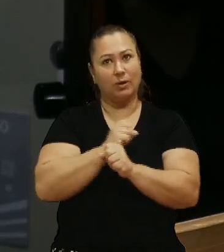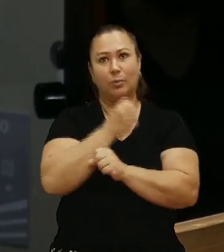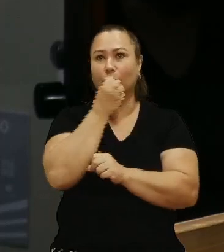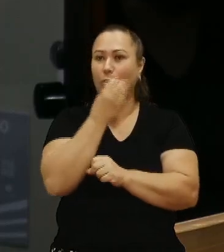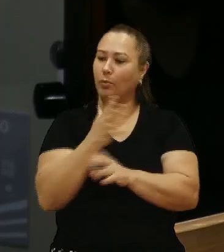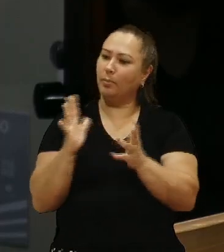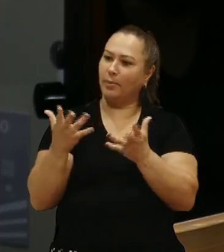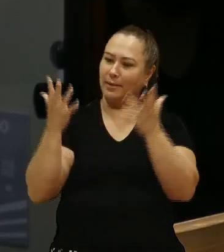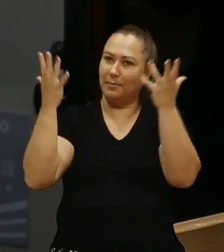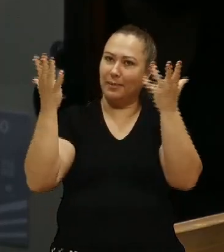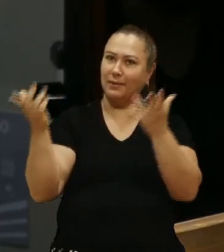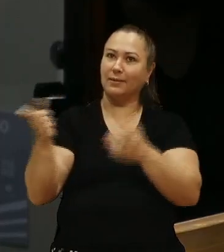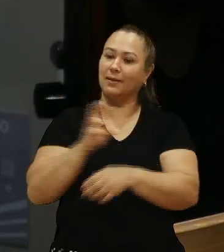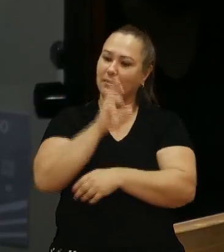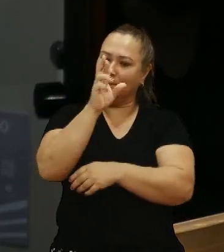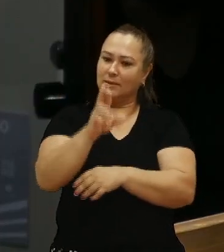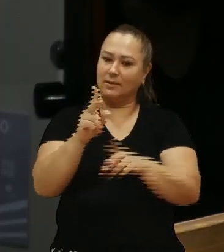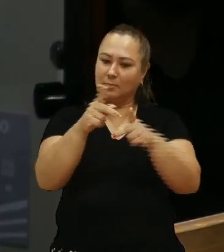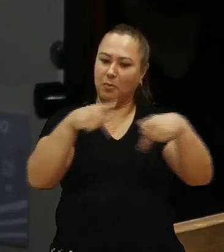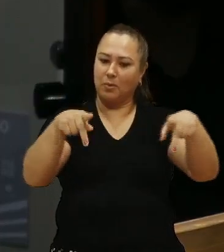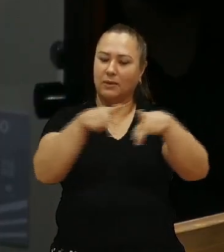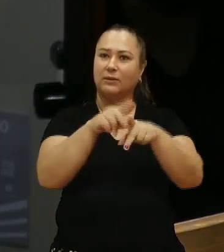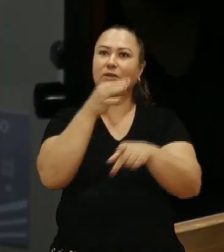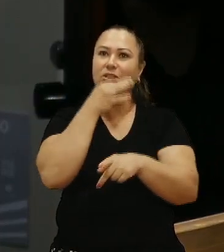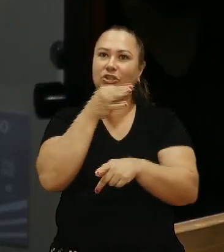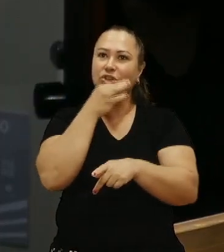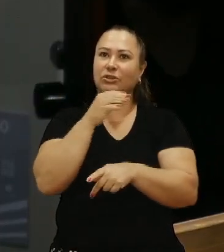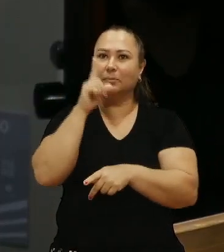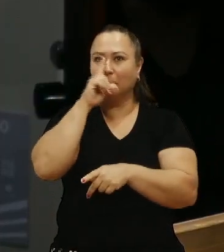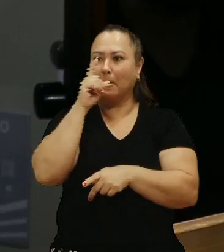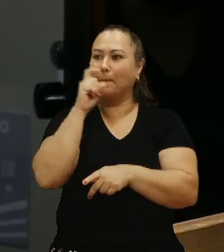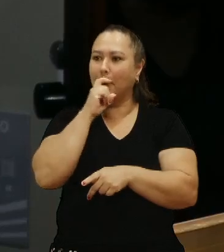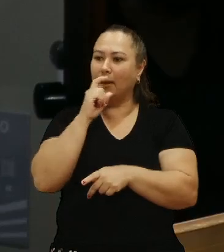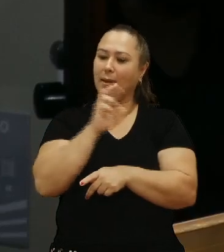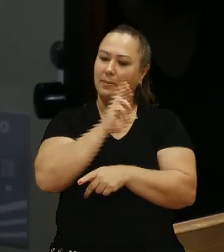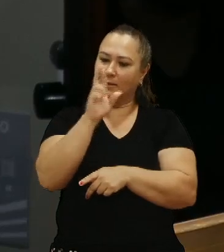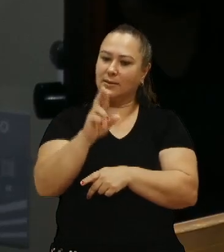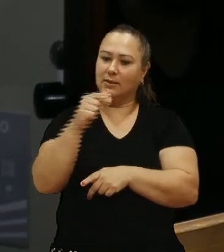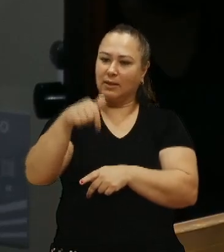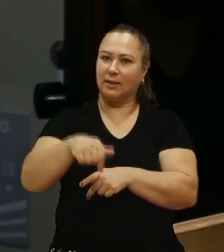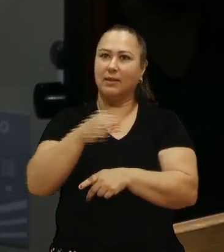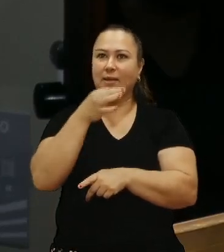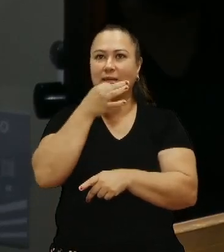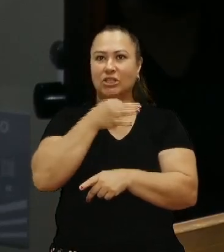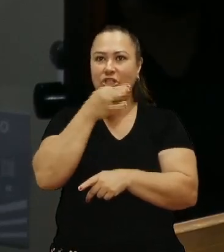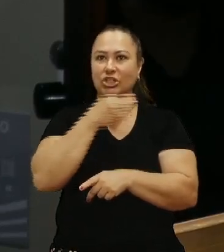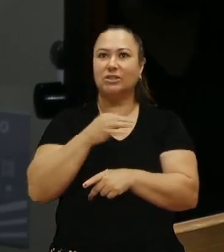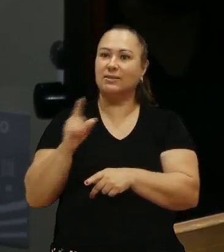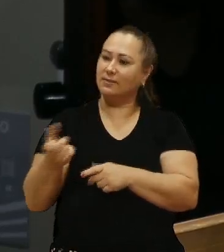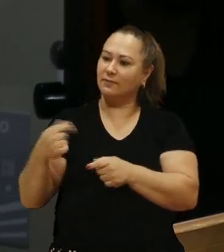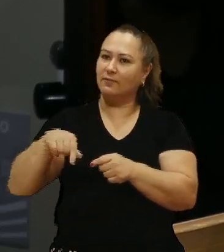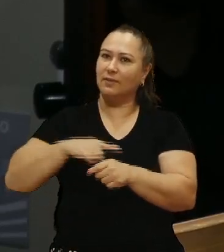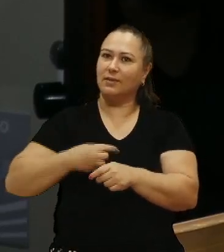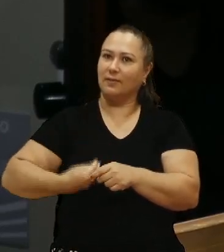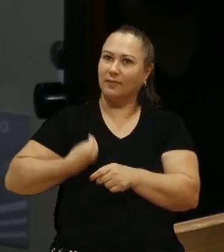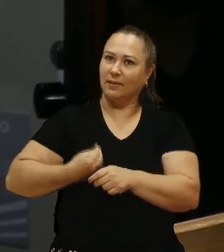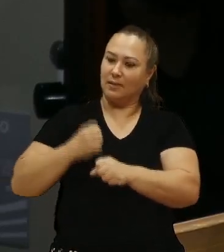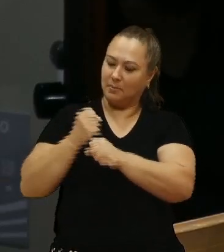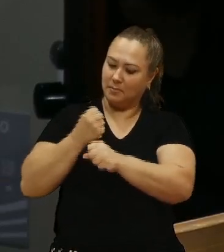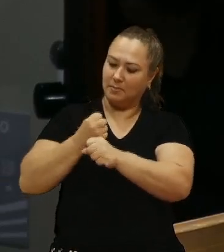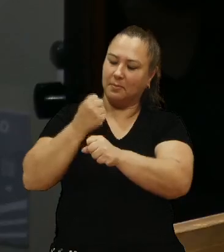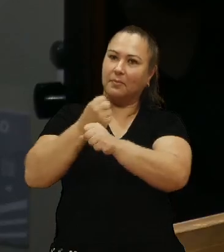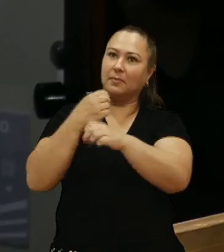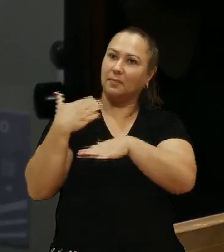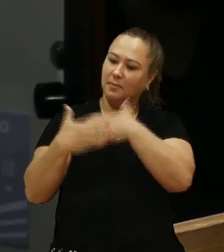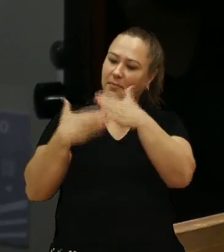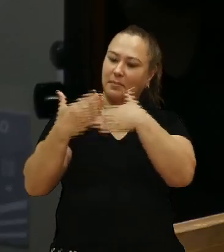Parabéns. O senhor representa a população caxiense, seus pais representam essa cidade, um senhor que construiu sua vida de pedreiro, salvo o melhor juízo. Então,